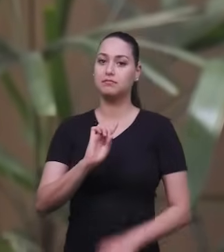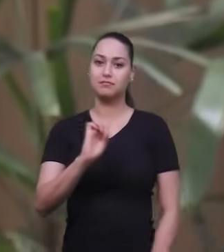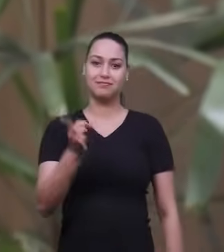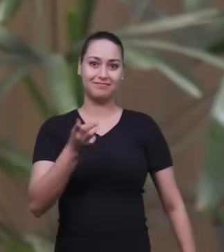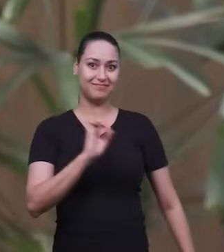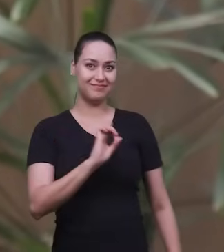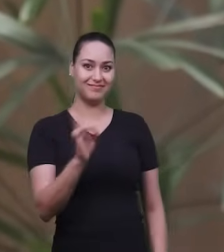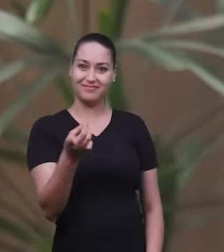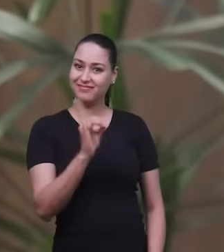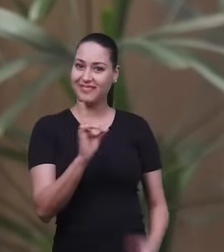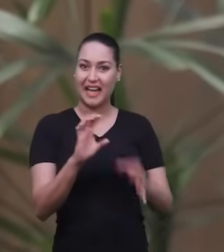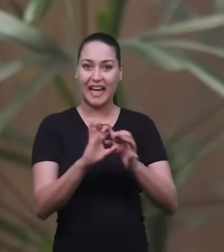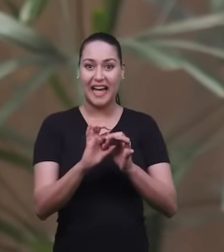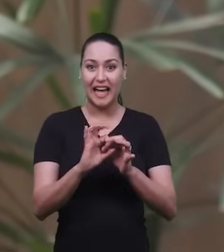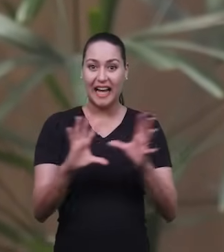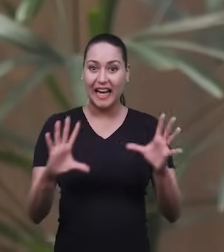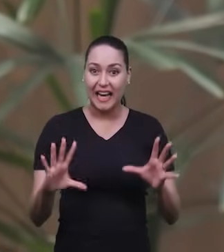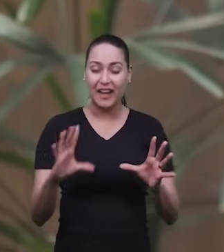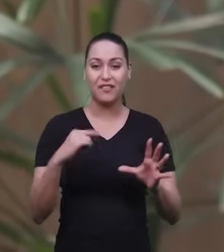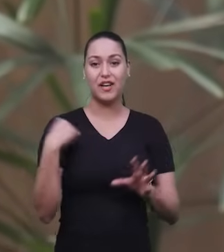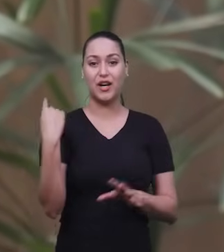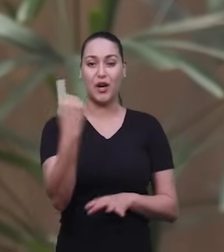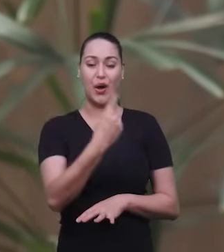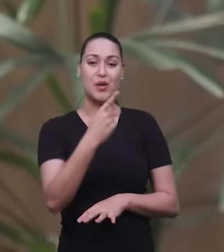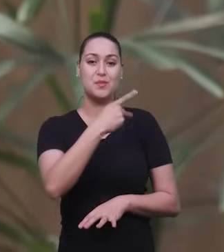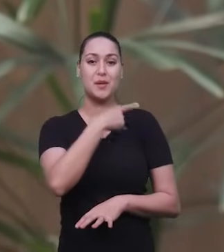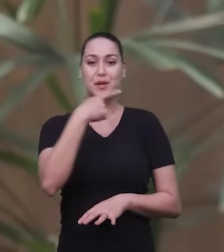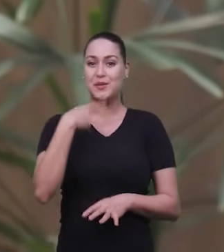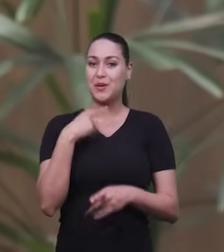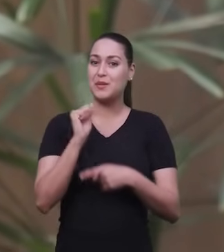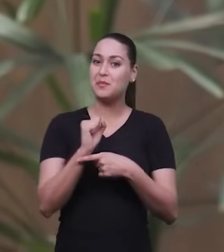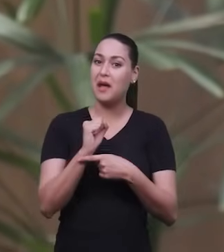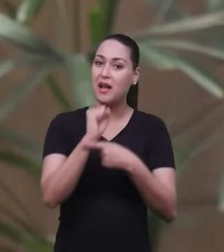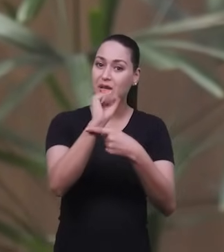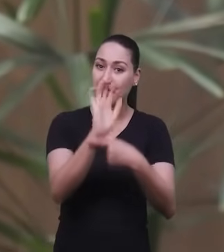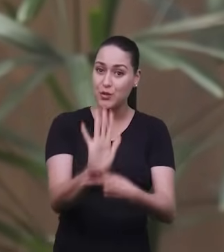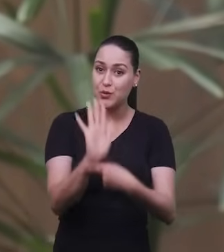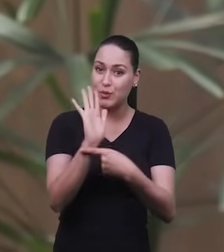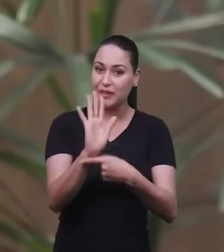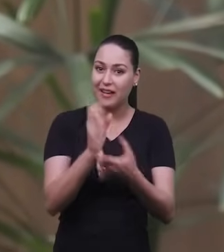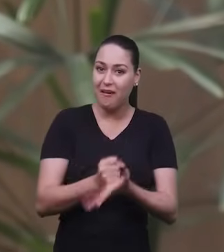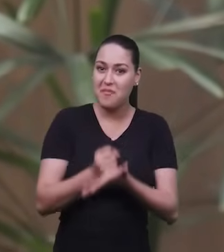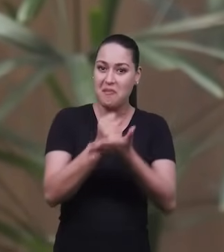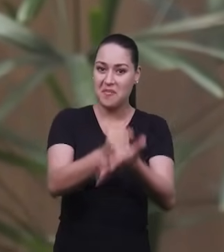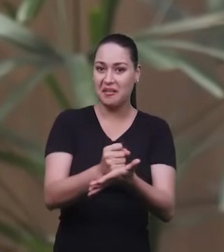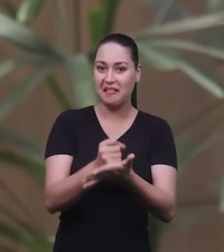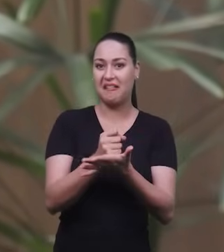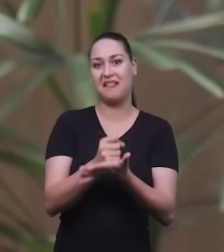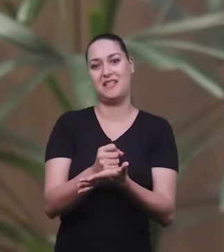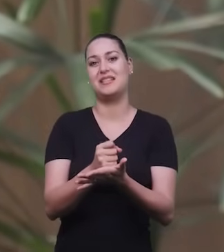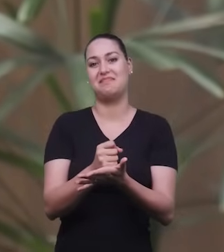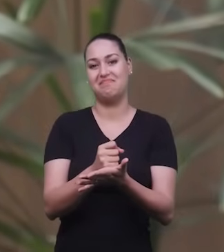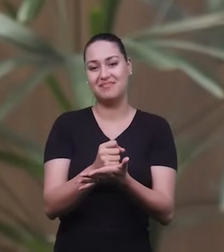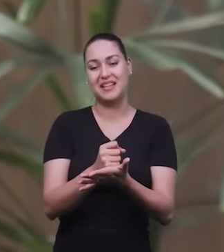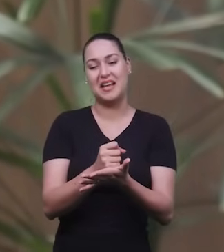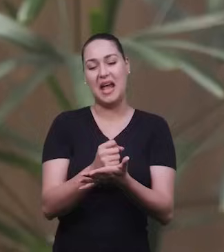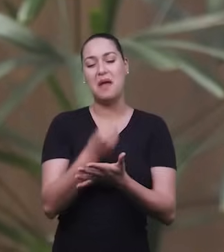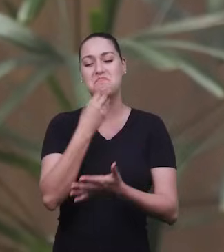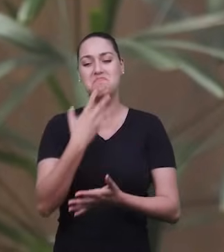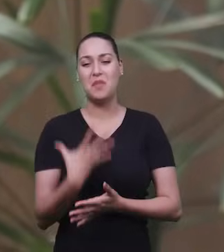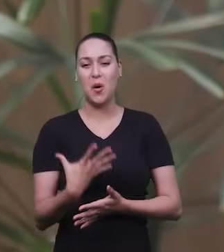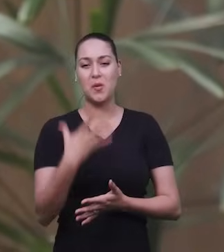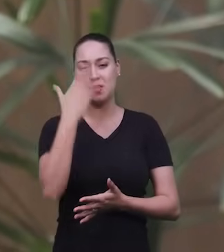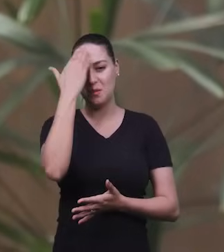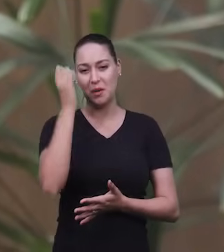aqui para isso. É uma satisfação atender as ovelhas, é uma satisfação saber que a irmã tem se sentido bem. E